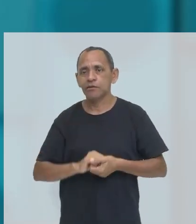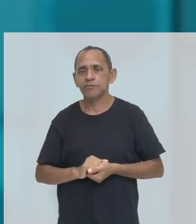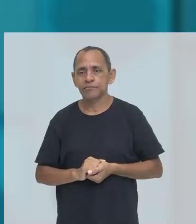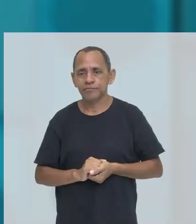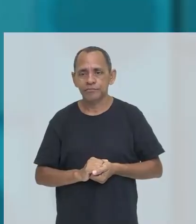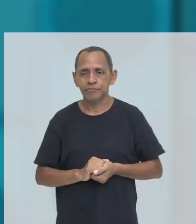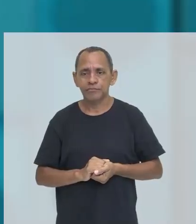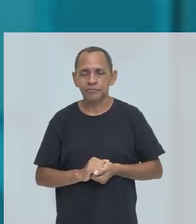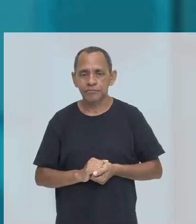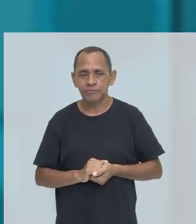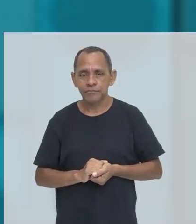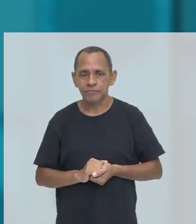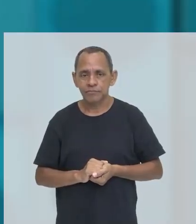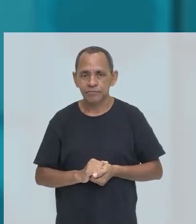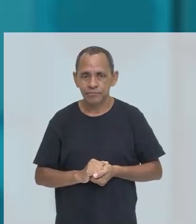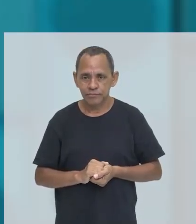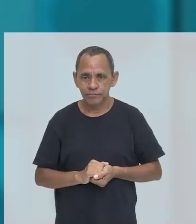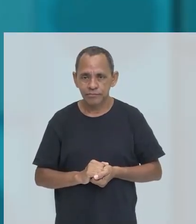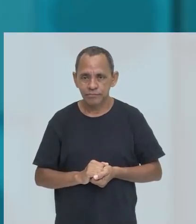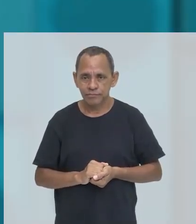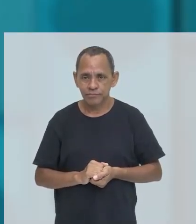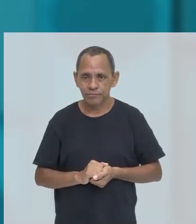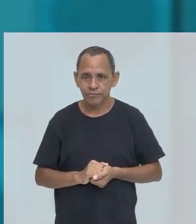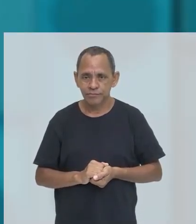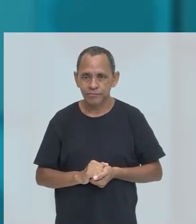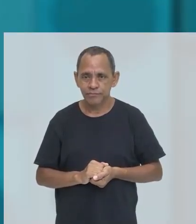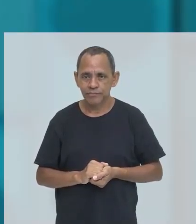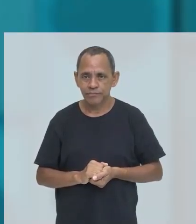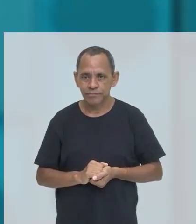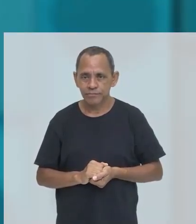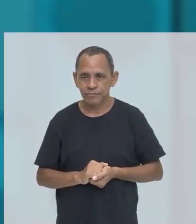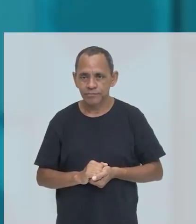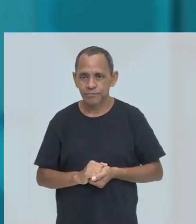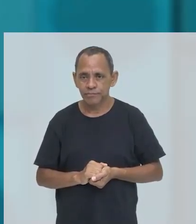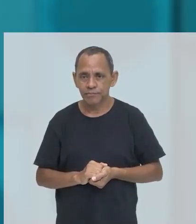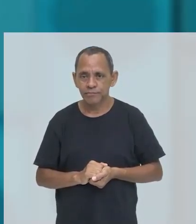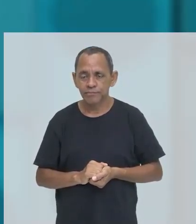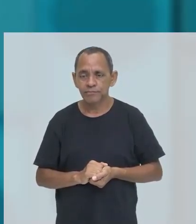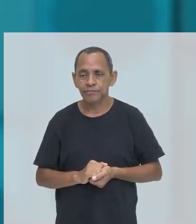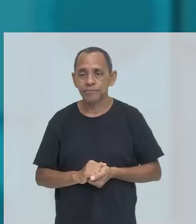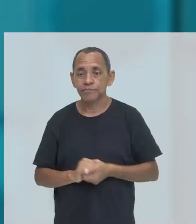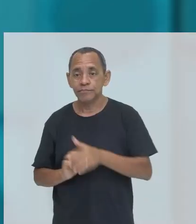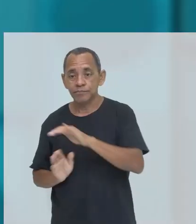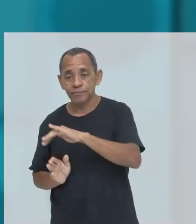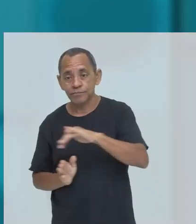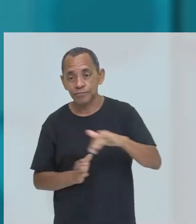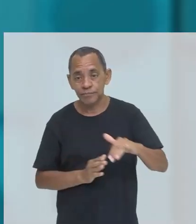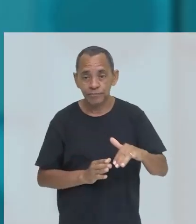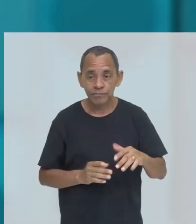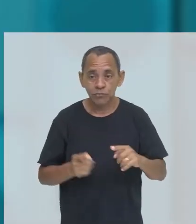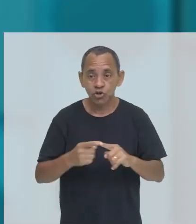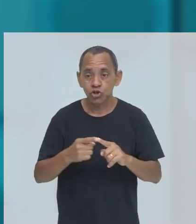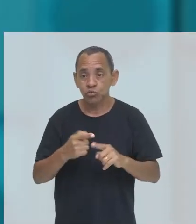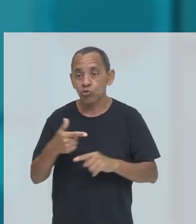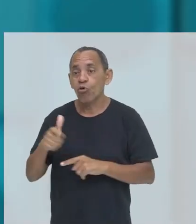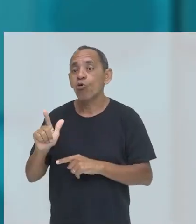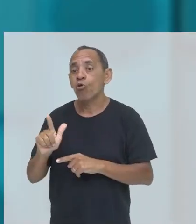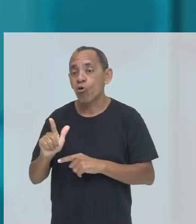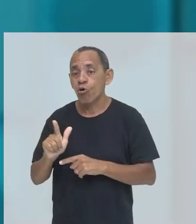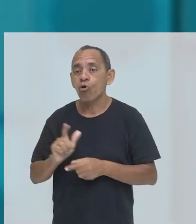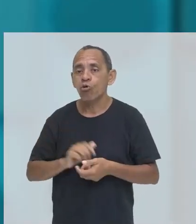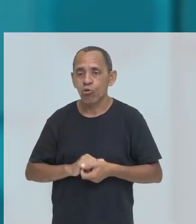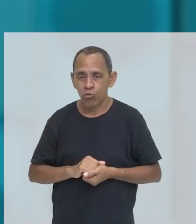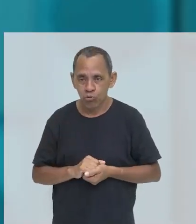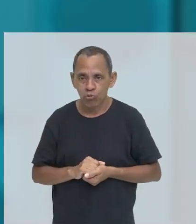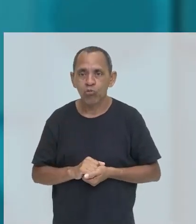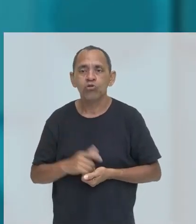have, hybrid e assim por diante, certo? Um outro aspecto que nós abordamos também, né, ao longo das aulas foram